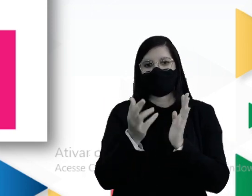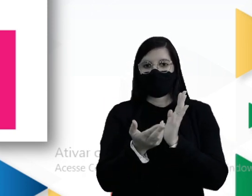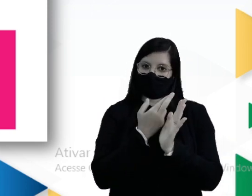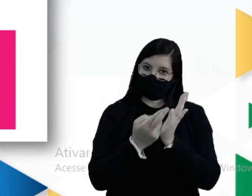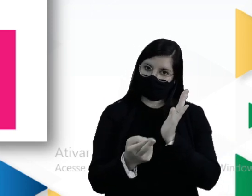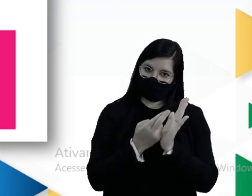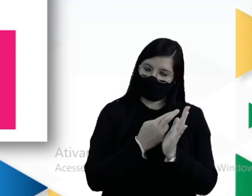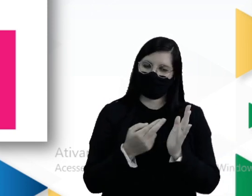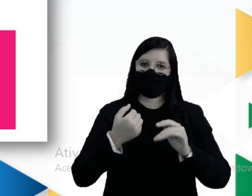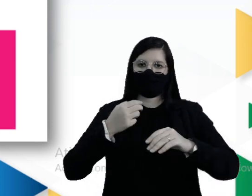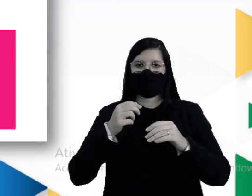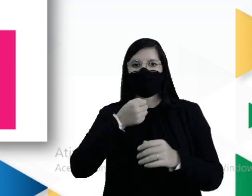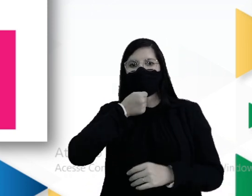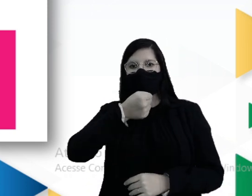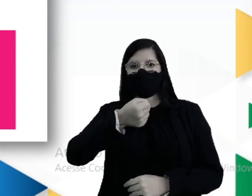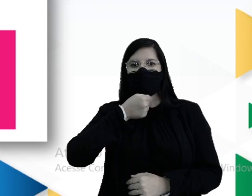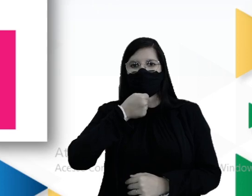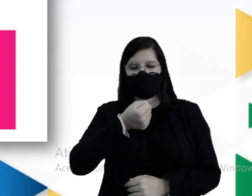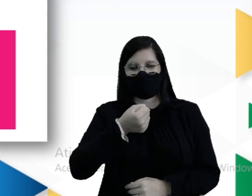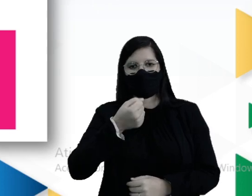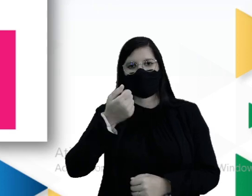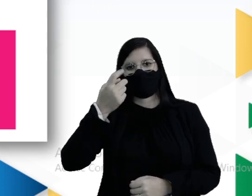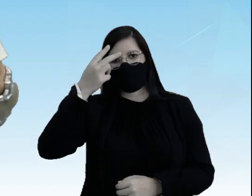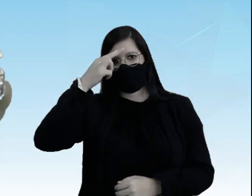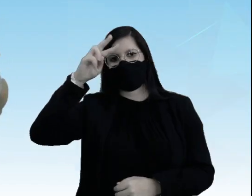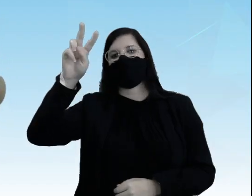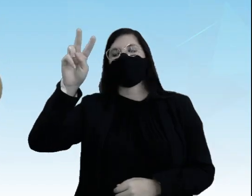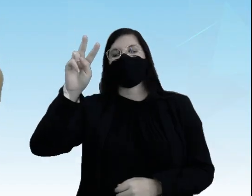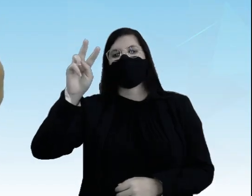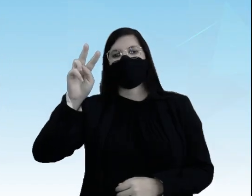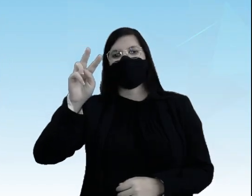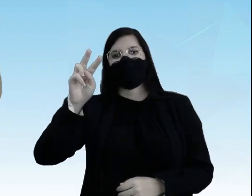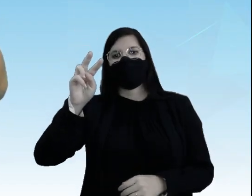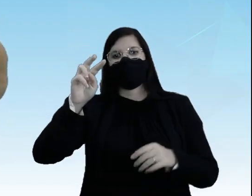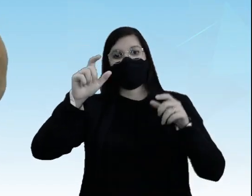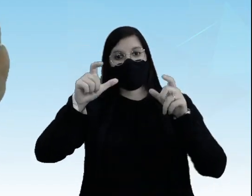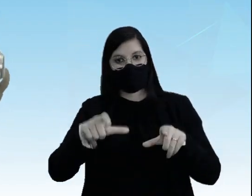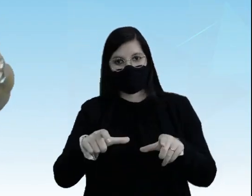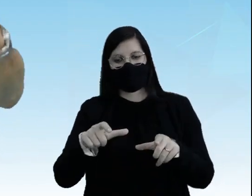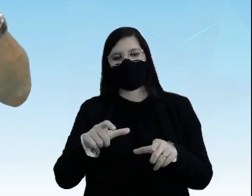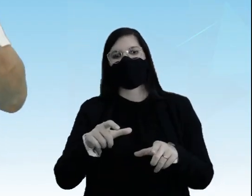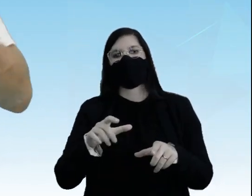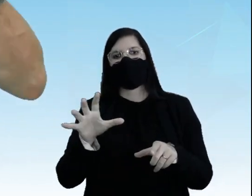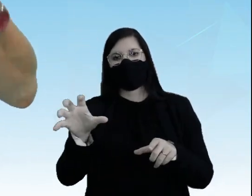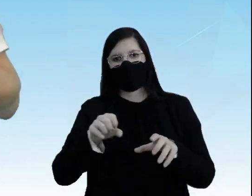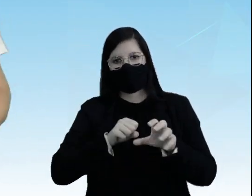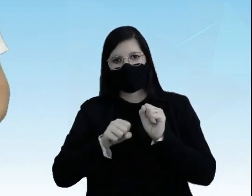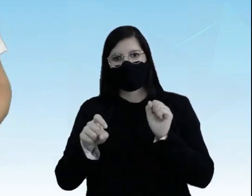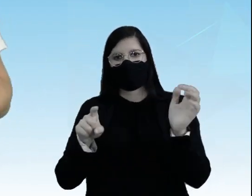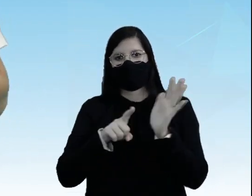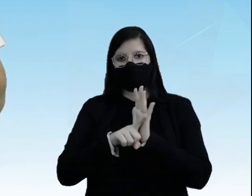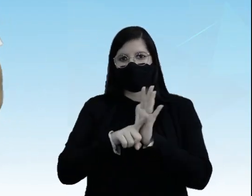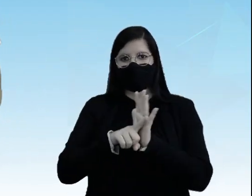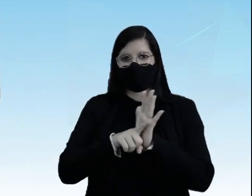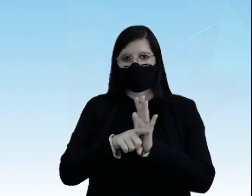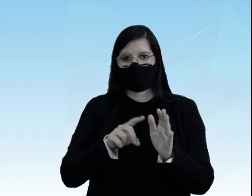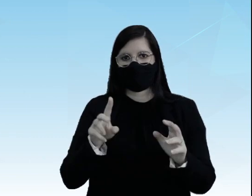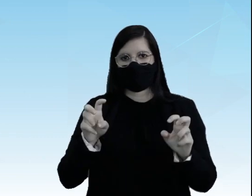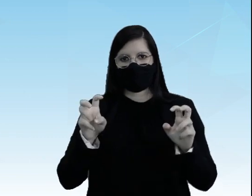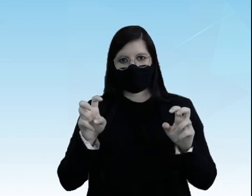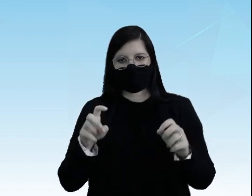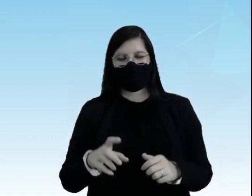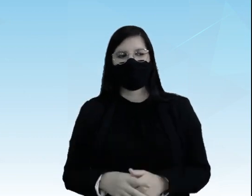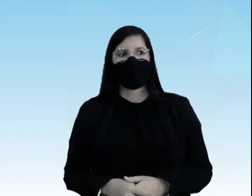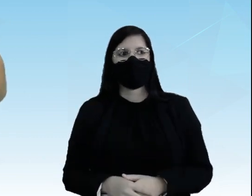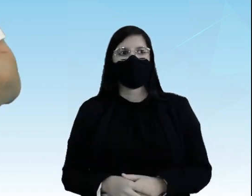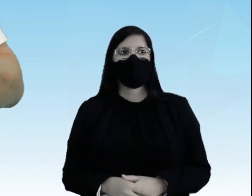entrevistas, certo? Então, lembrar que são fontes em que vocês podem pesquisar um determinado